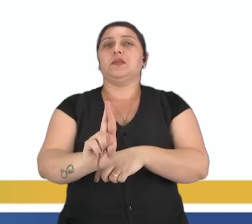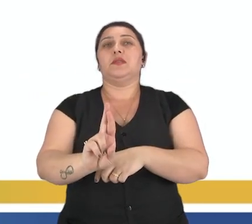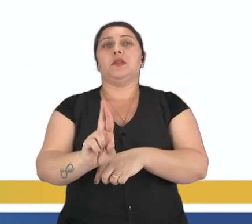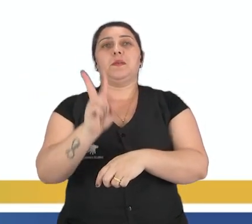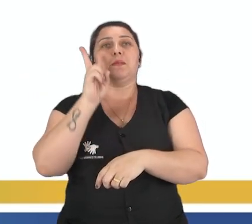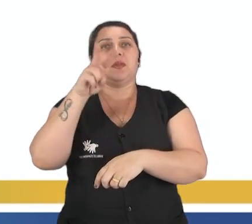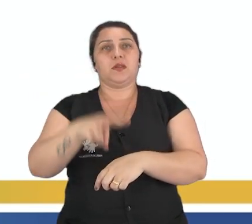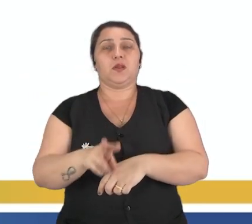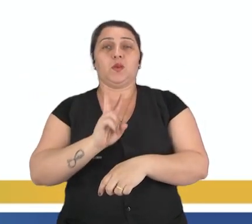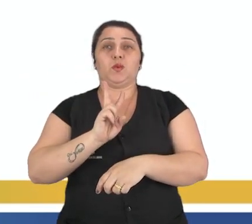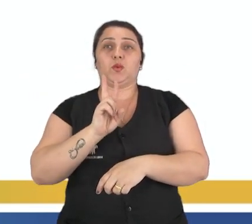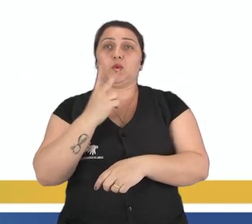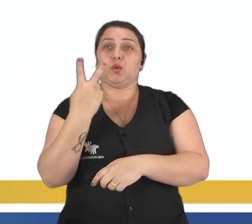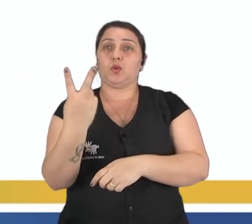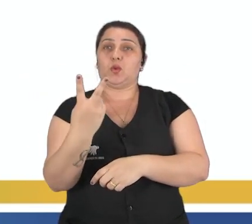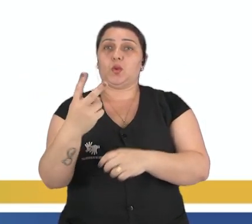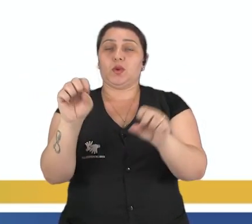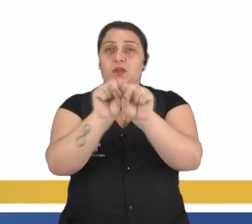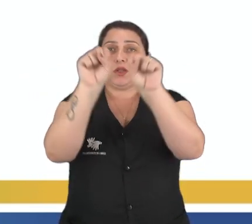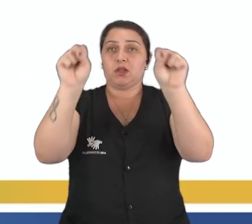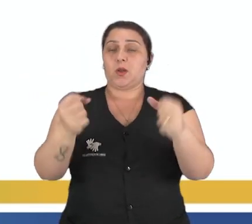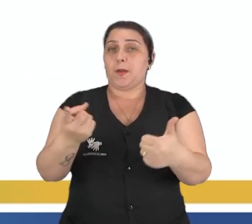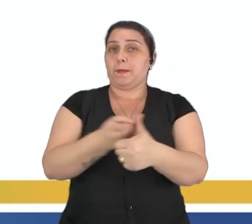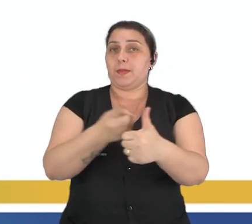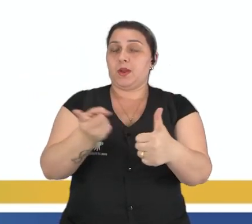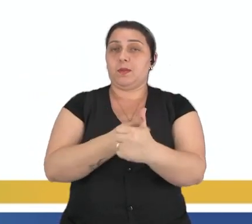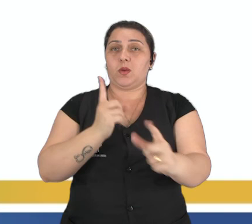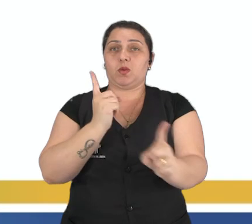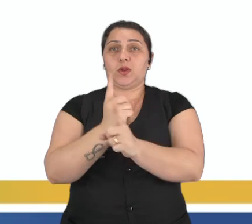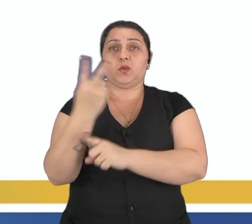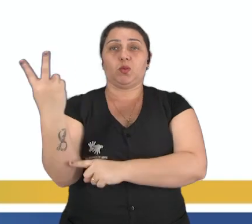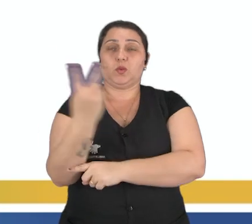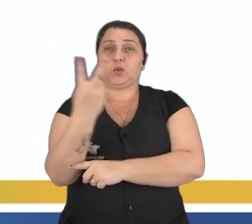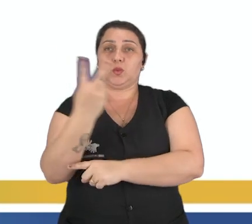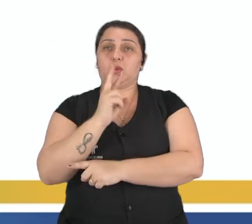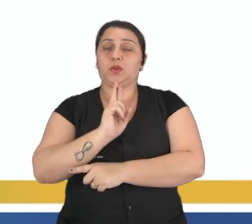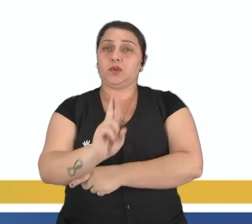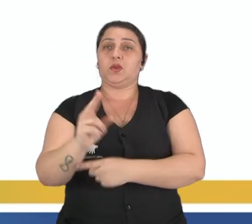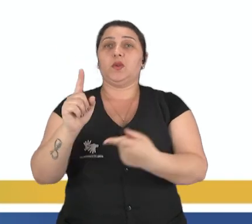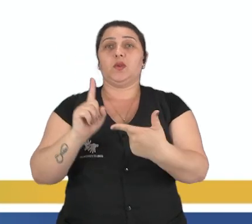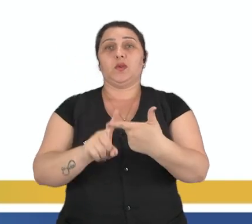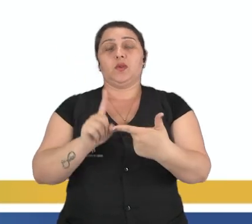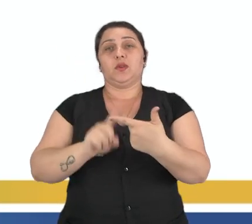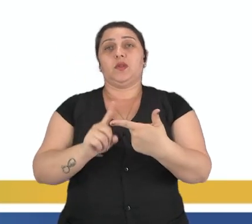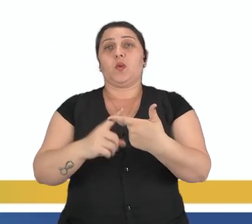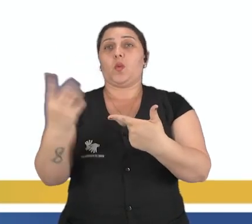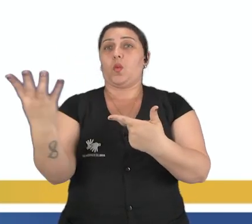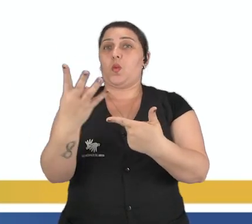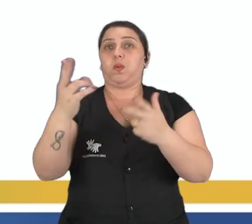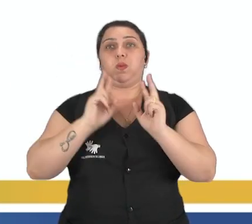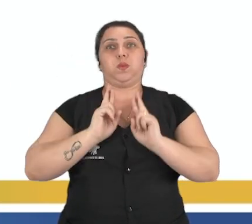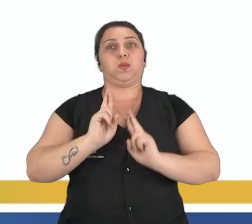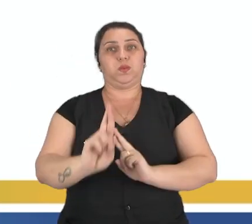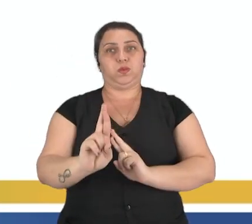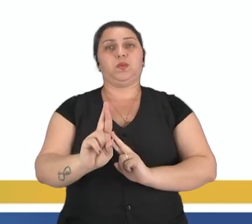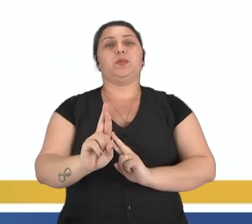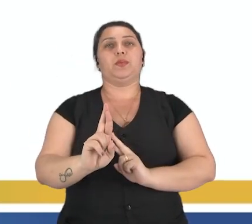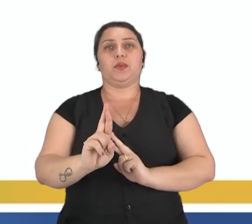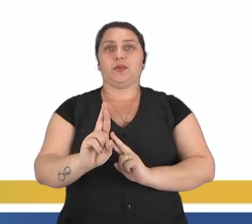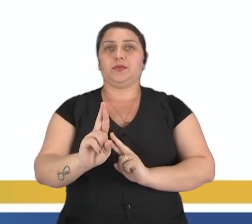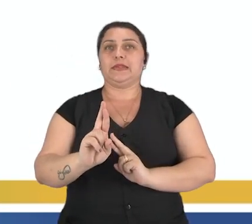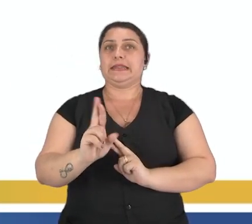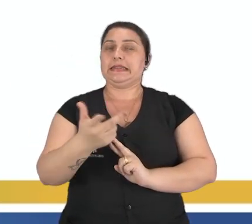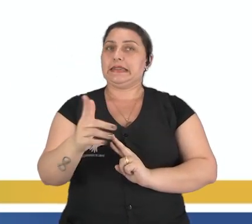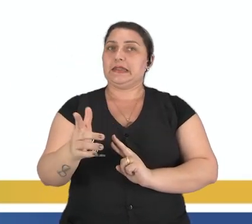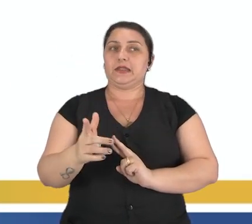Note que resolvemos 2 sistemas, sendo que no primeiro encontramos 2 soluções e no segundo encontramos 4 soluções. Ou seja,